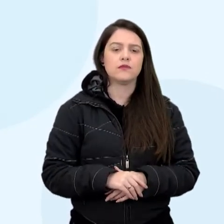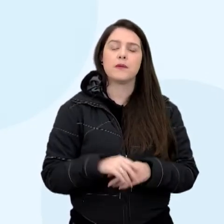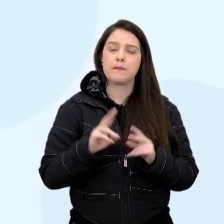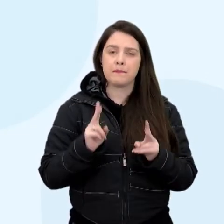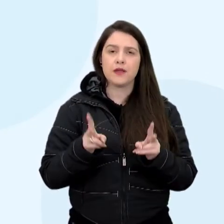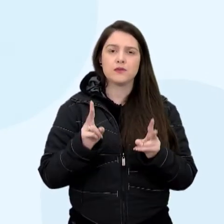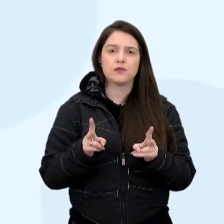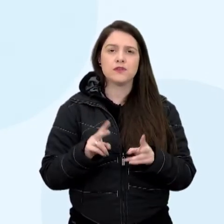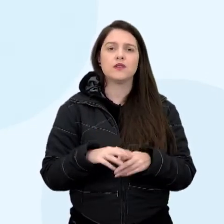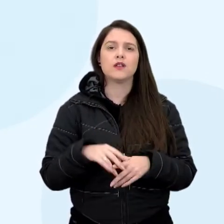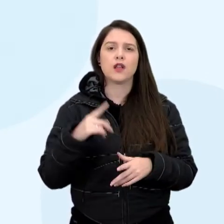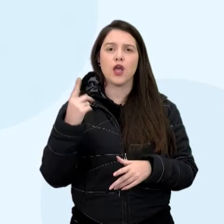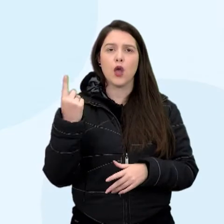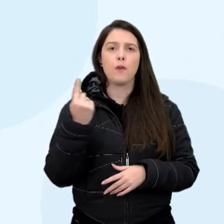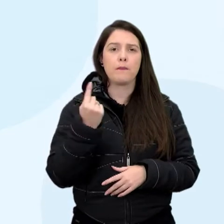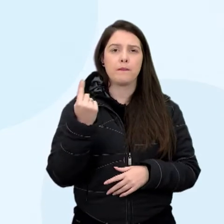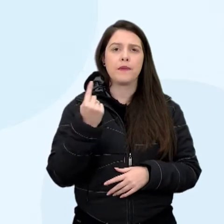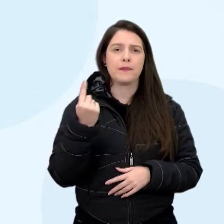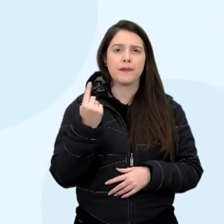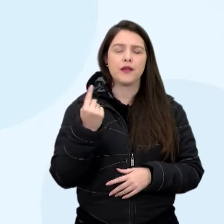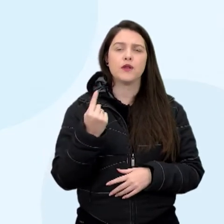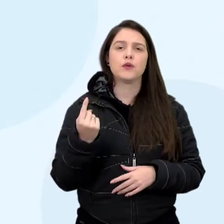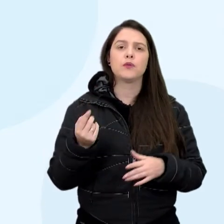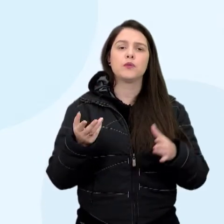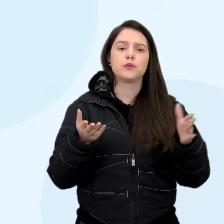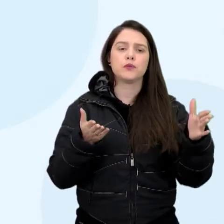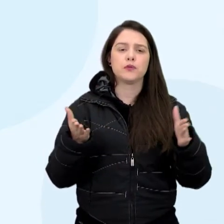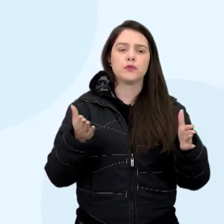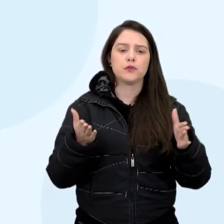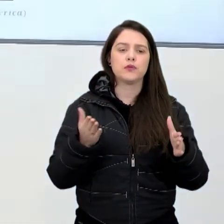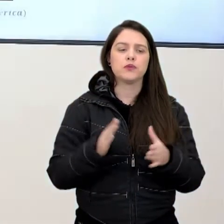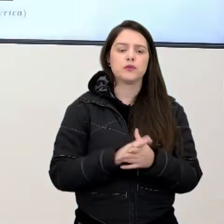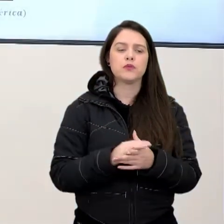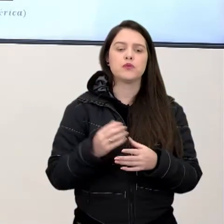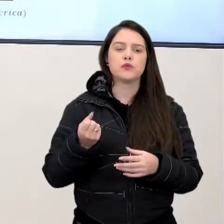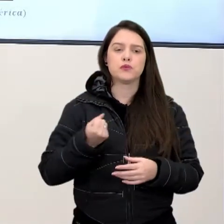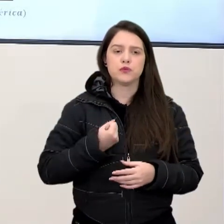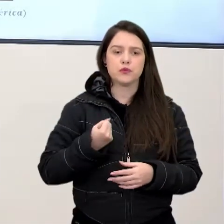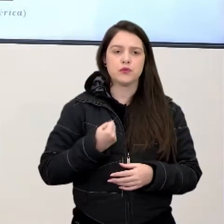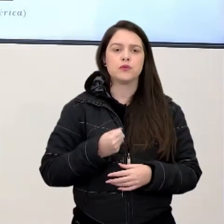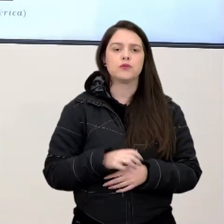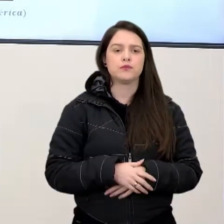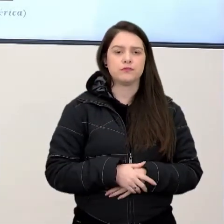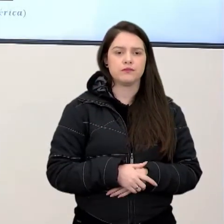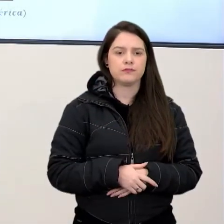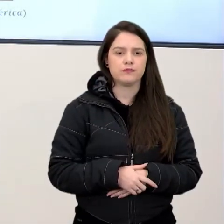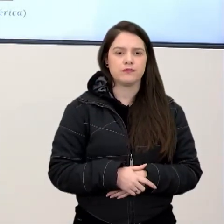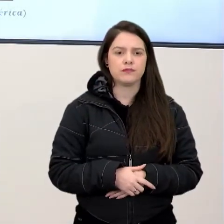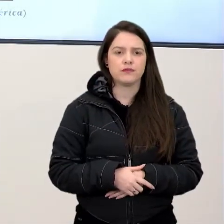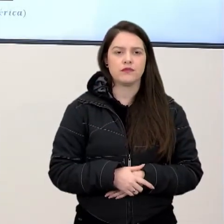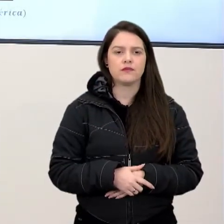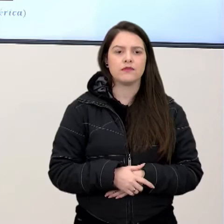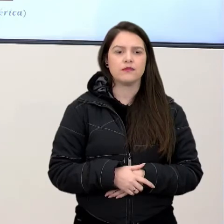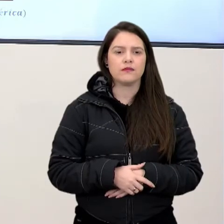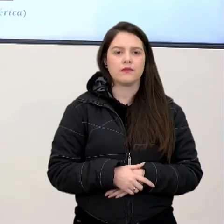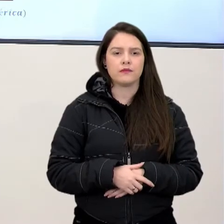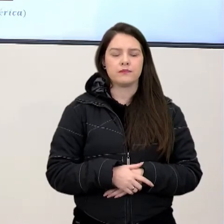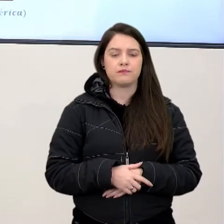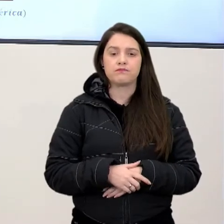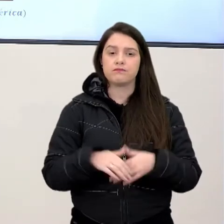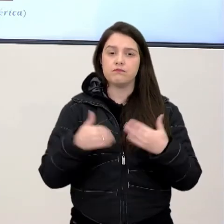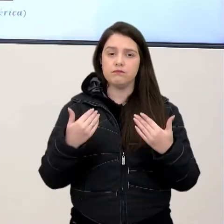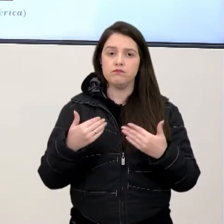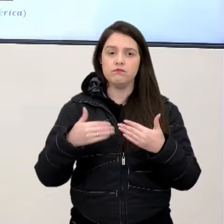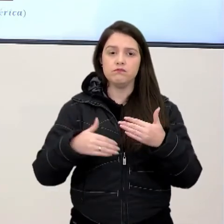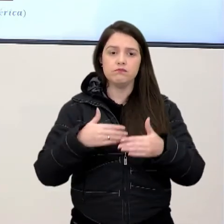414,6. Então, esse é o primeiro passo. Se acostuma muito com isso aí, né? O pessoal que for aí estudar